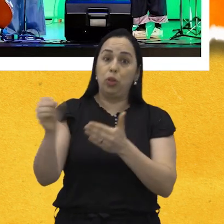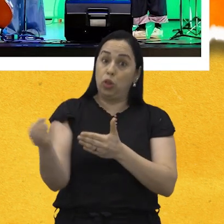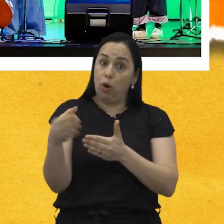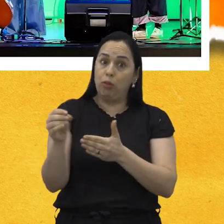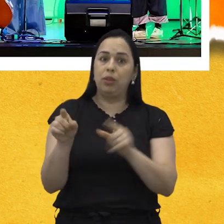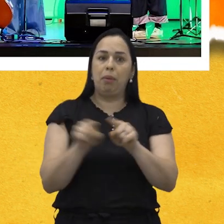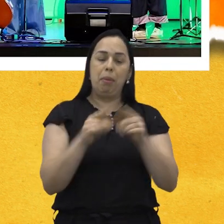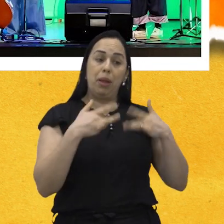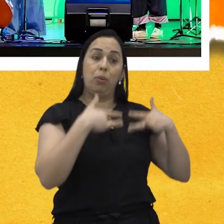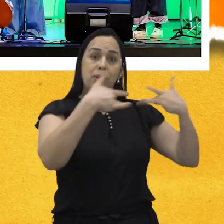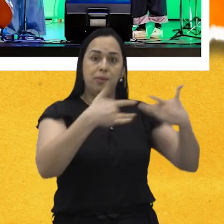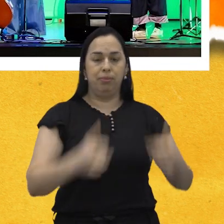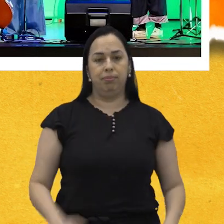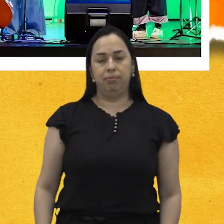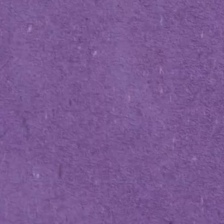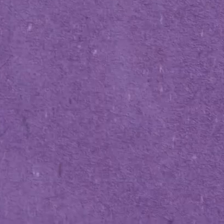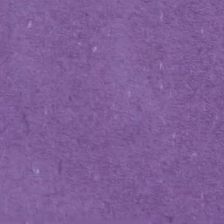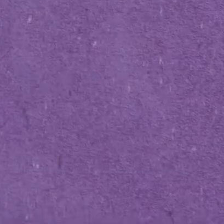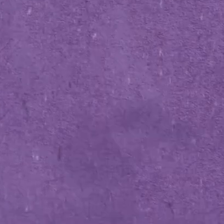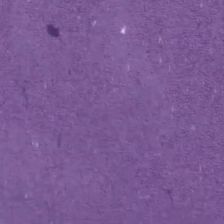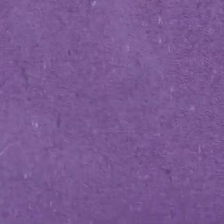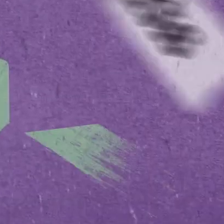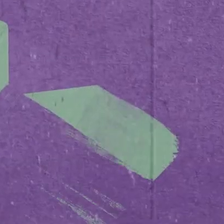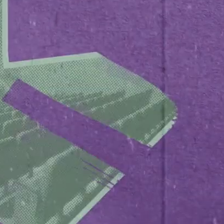será destinado a crianças carentes.